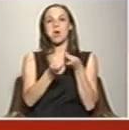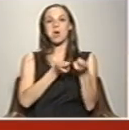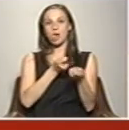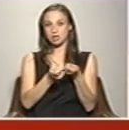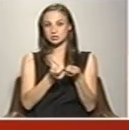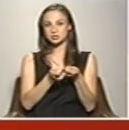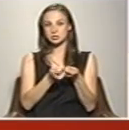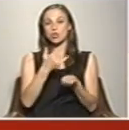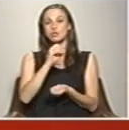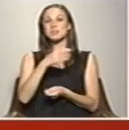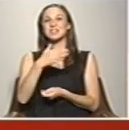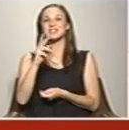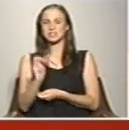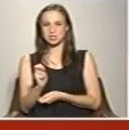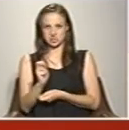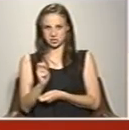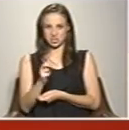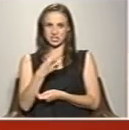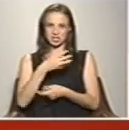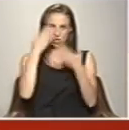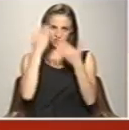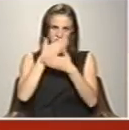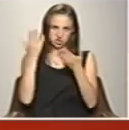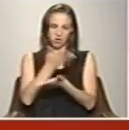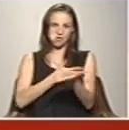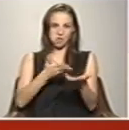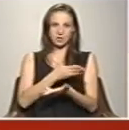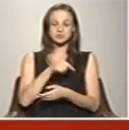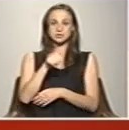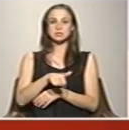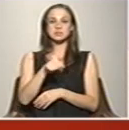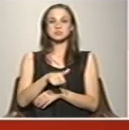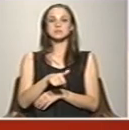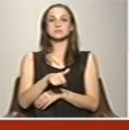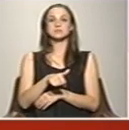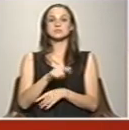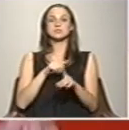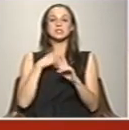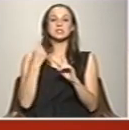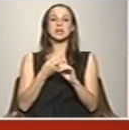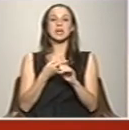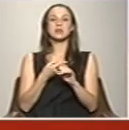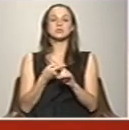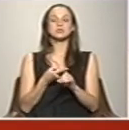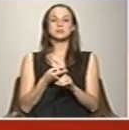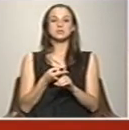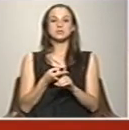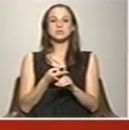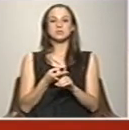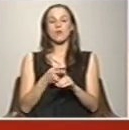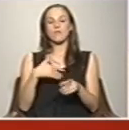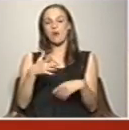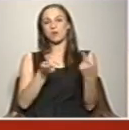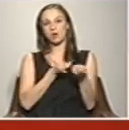Startup 2013. Este ano é só a Startup Buzz que está a organizar, ou seja, o evento, como referiu, vai ser